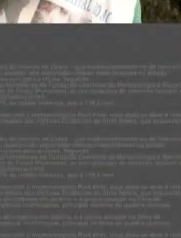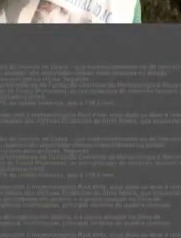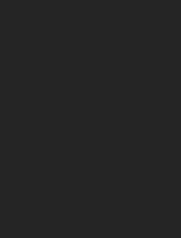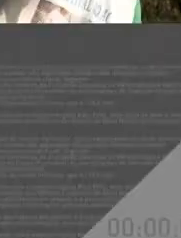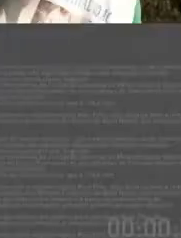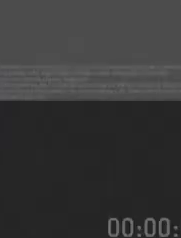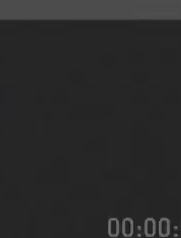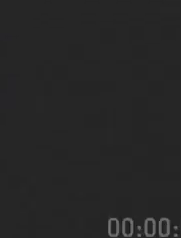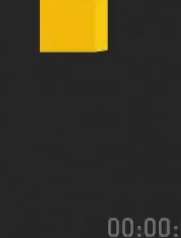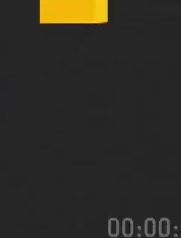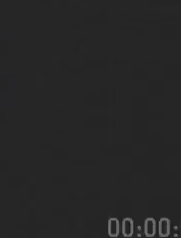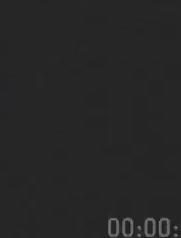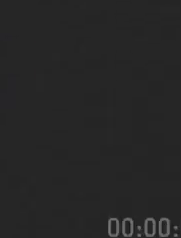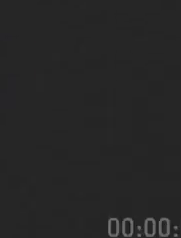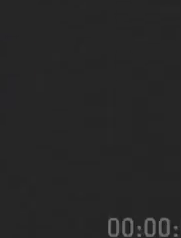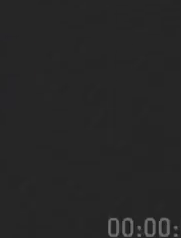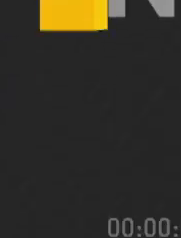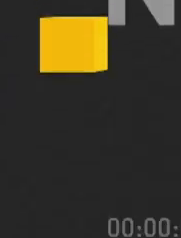ae